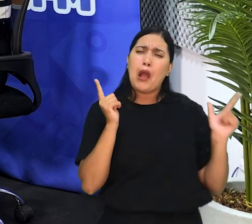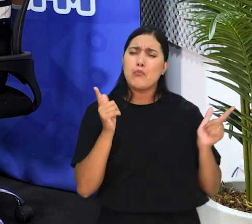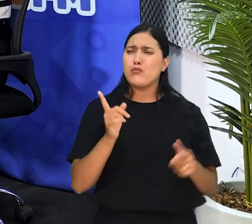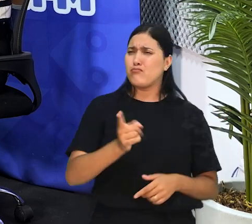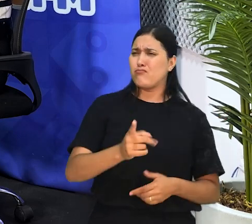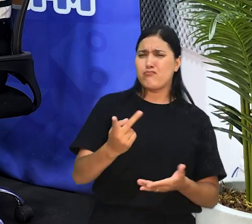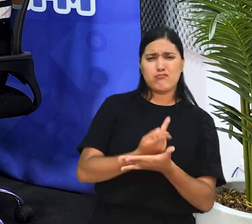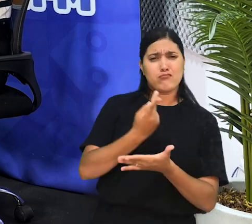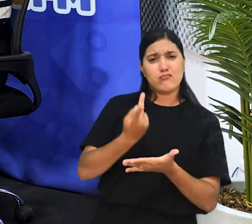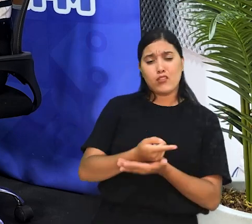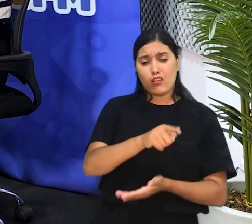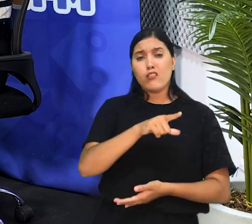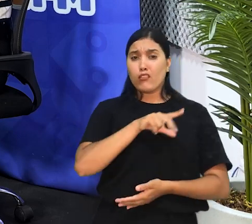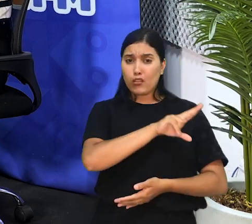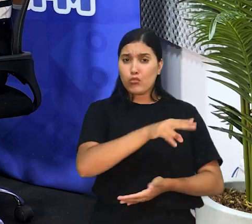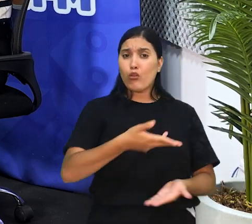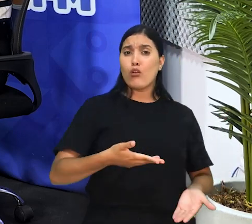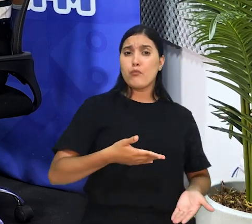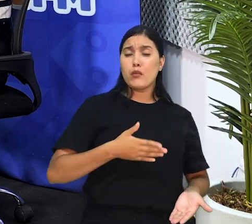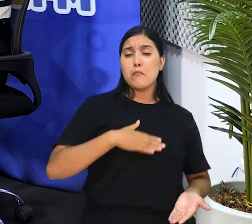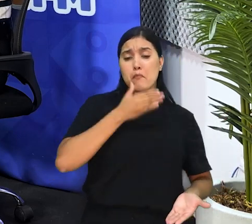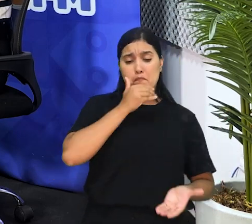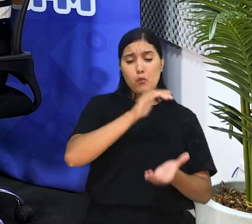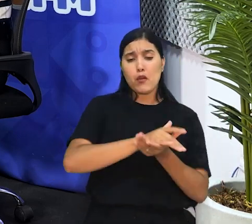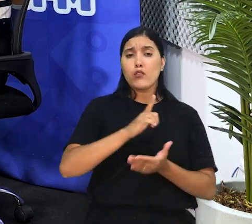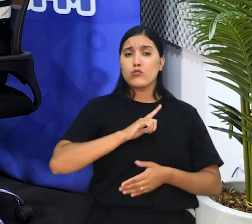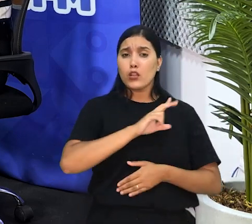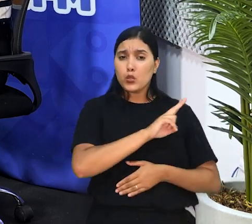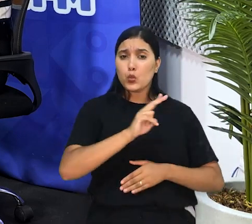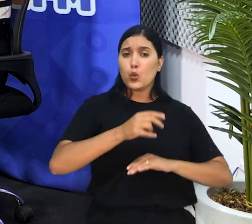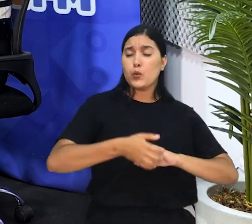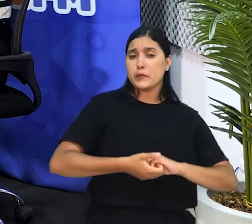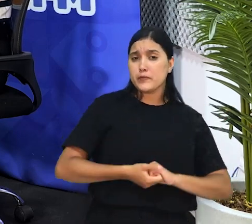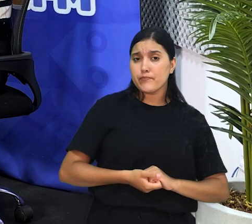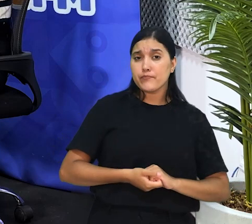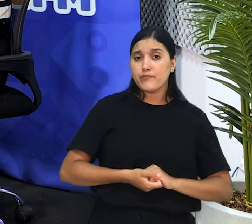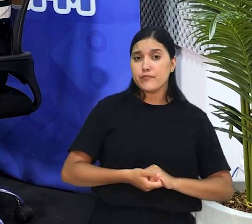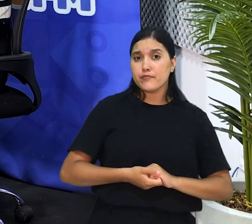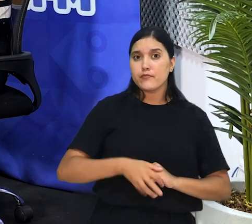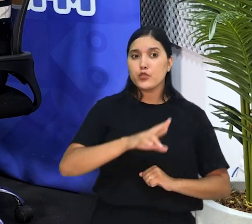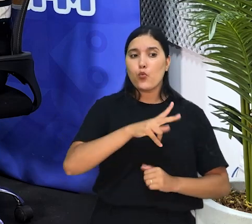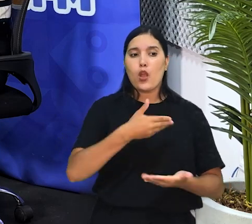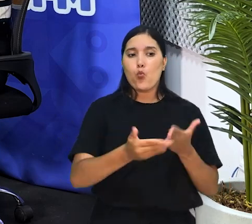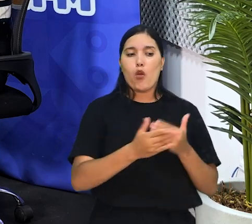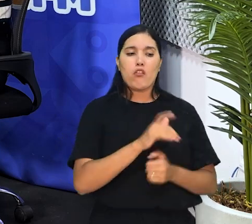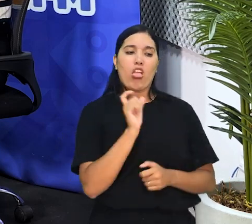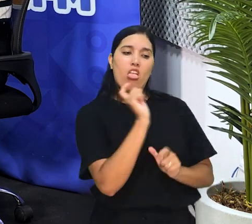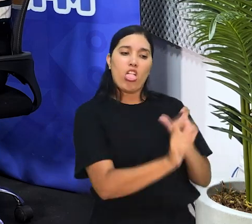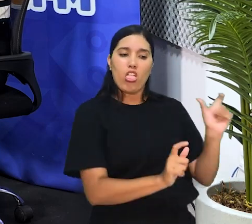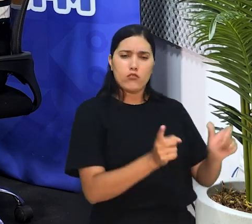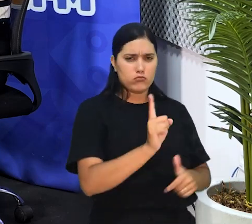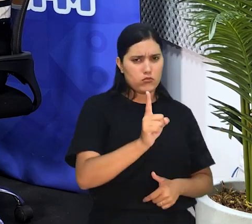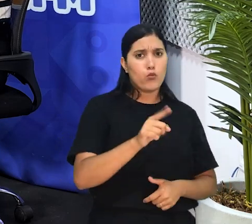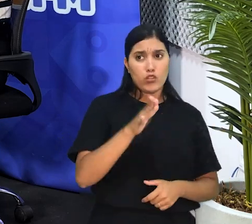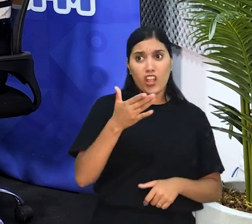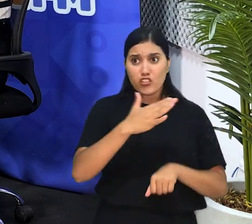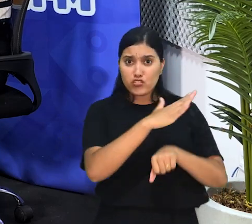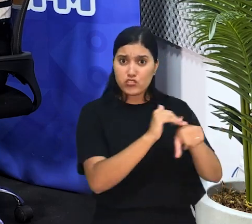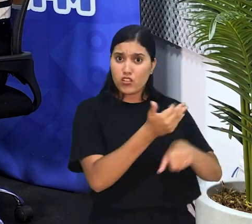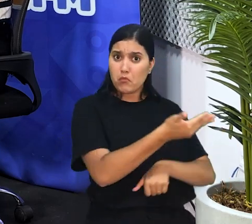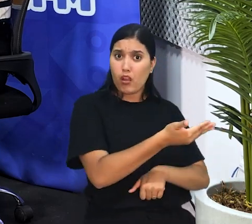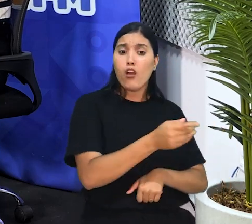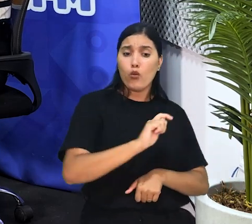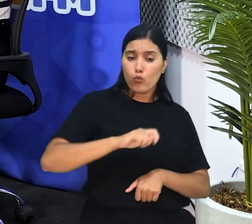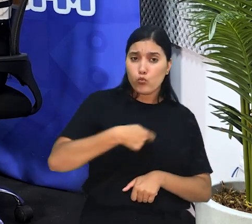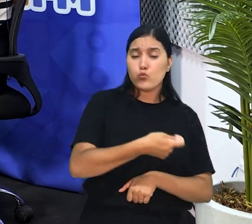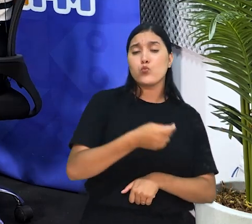a pessoa, porque ela tem nome, né? O Júnior, ele tem nome. Né? Ele não é um ser que tem que ser denominado de qualquer maneira. Então, se quer